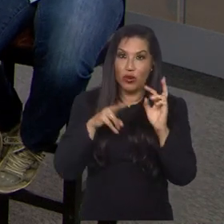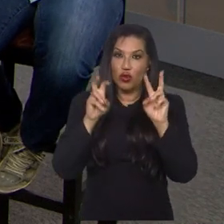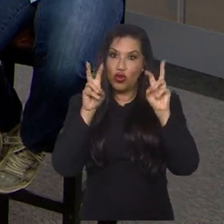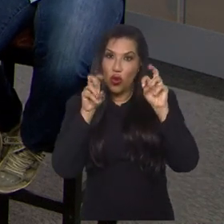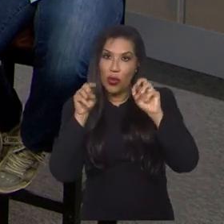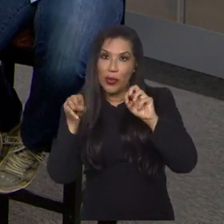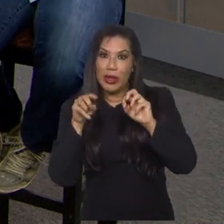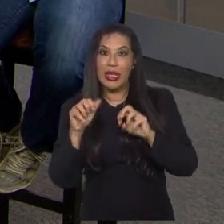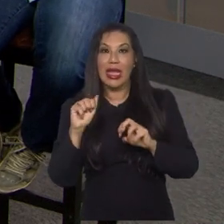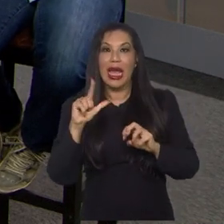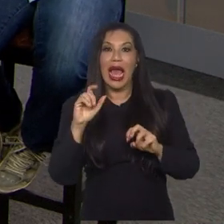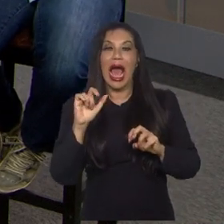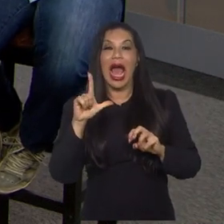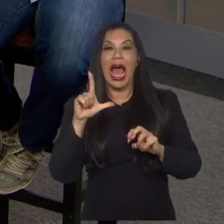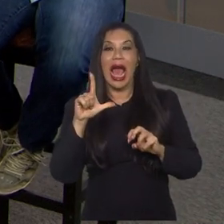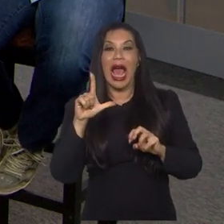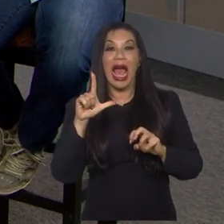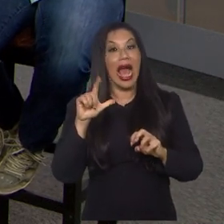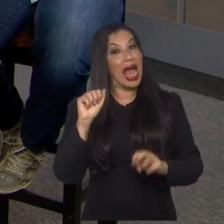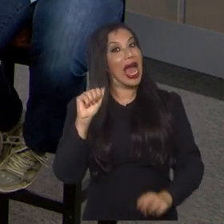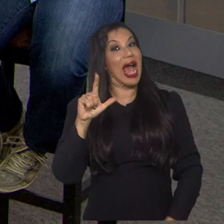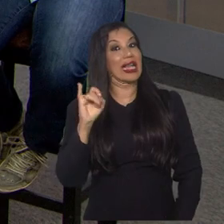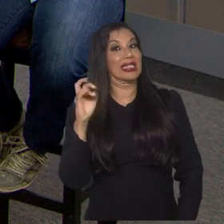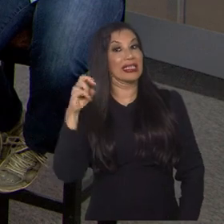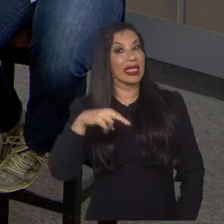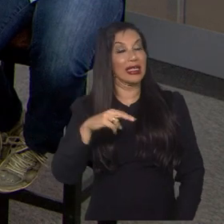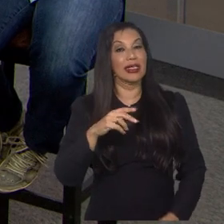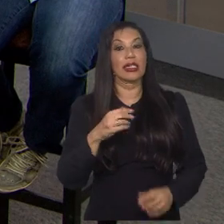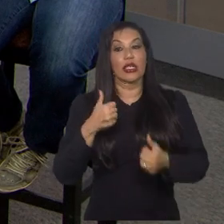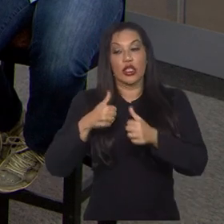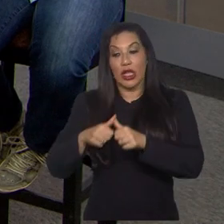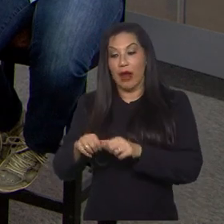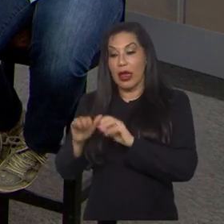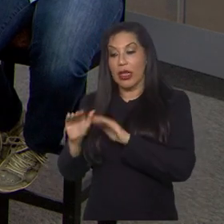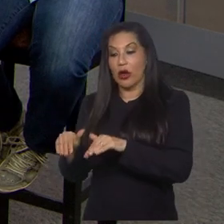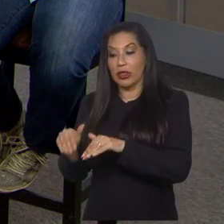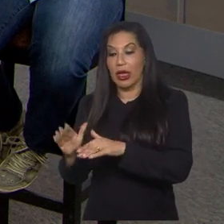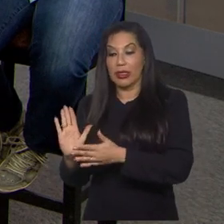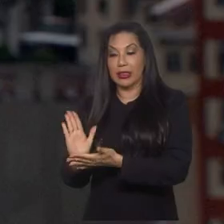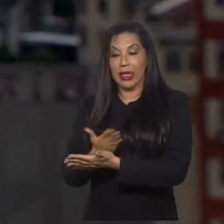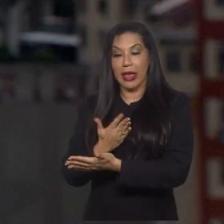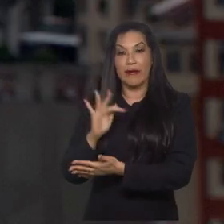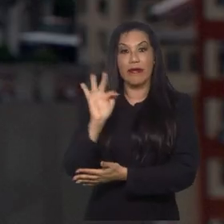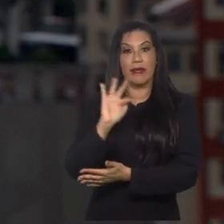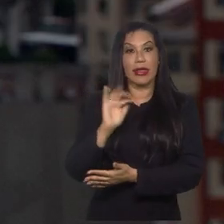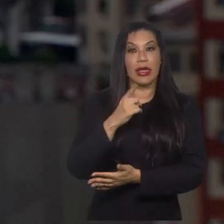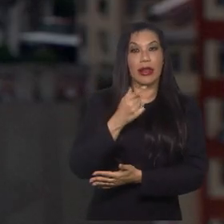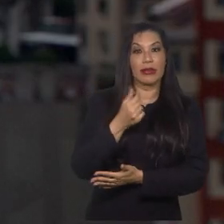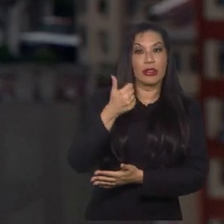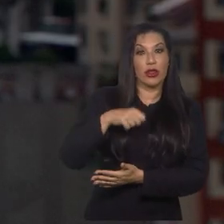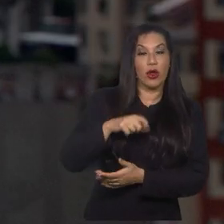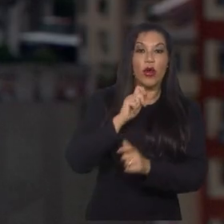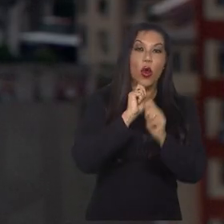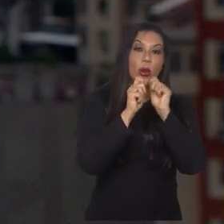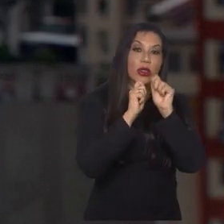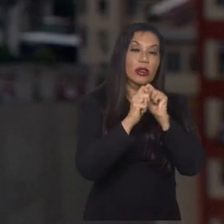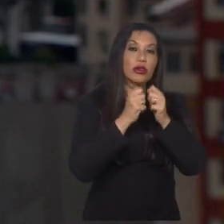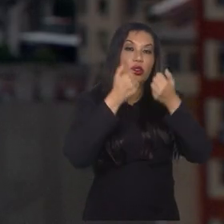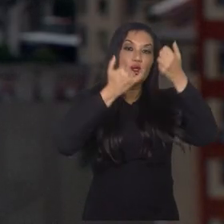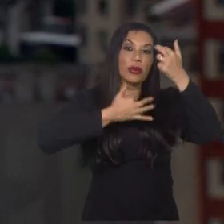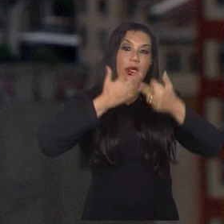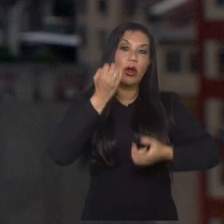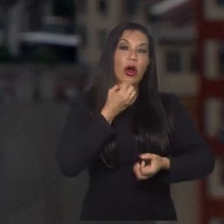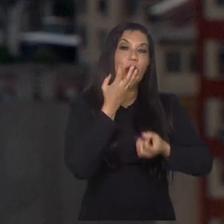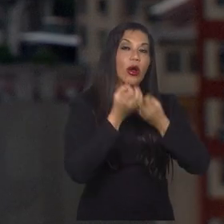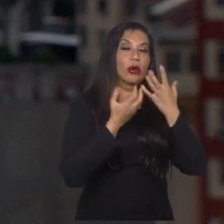isso, né? O Allen sai em 2019 da seleção australiana, em fevereiro de 2019. E numa entrevista ele se colocou que ele ficou